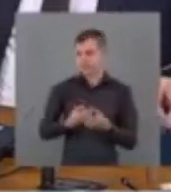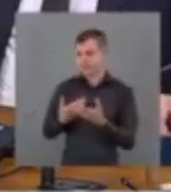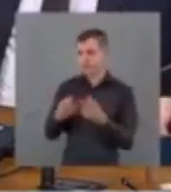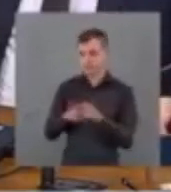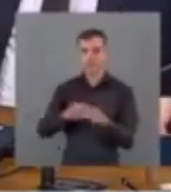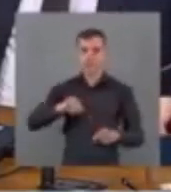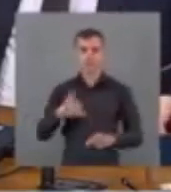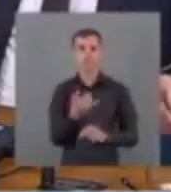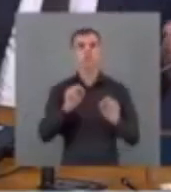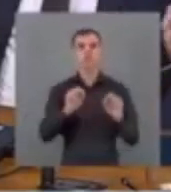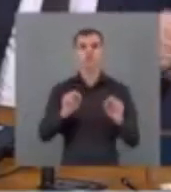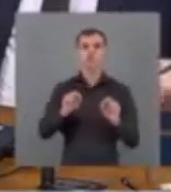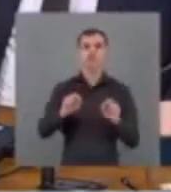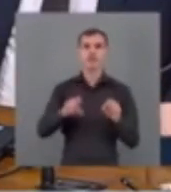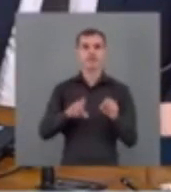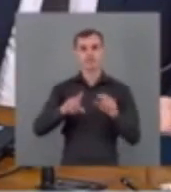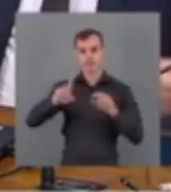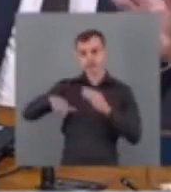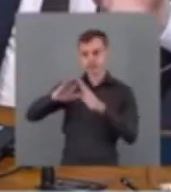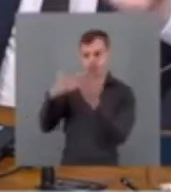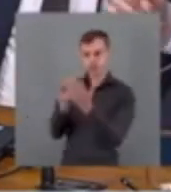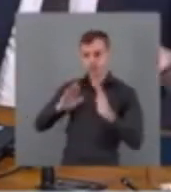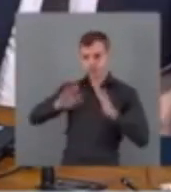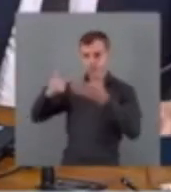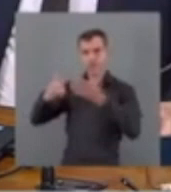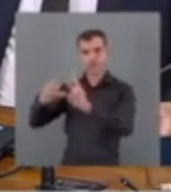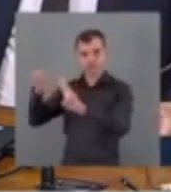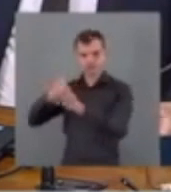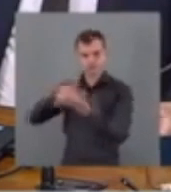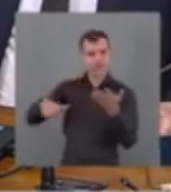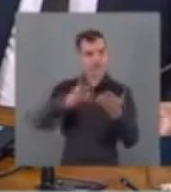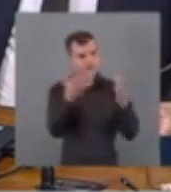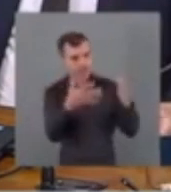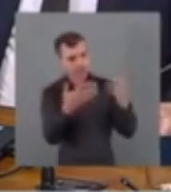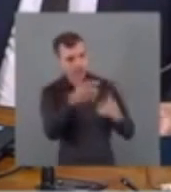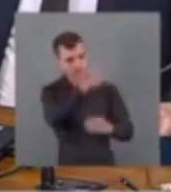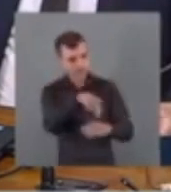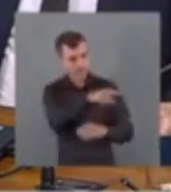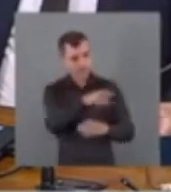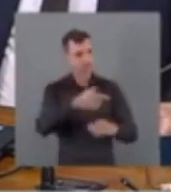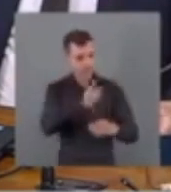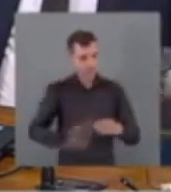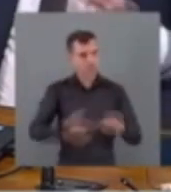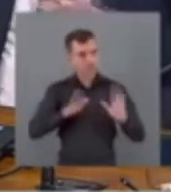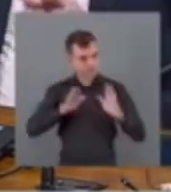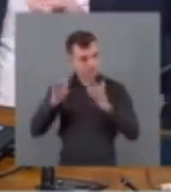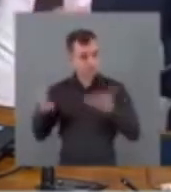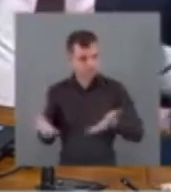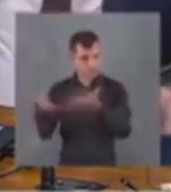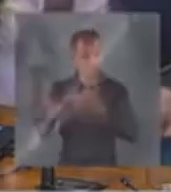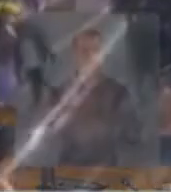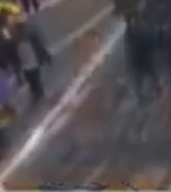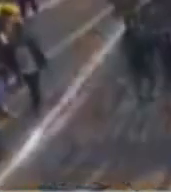indígenas têm direito às terras que tradicionalmente ocupam. E esse tradicionalmente faz toda a